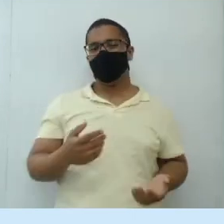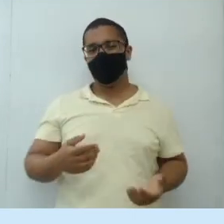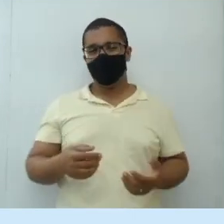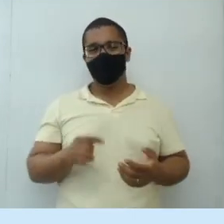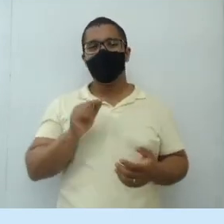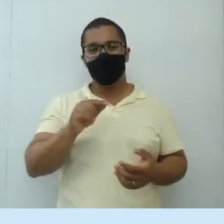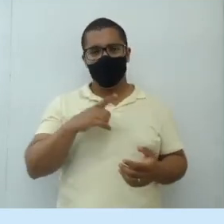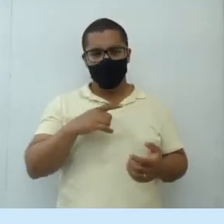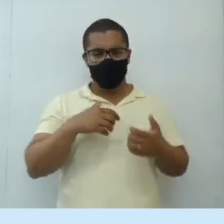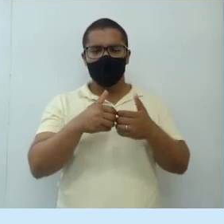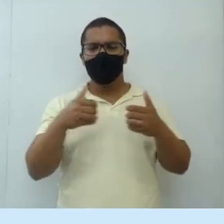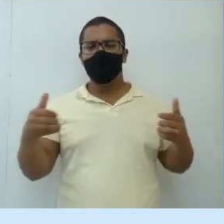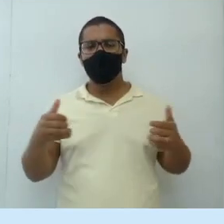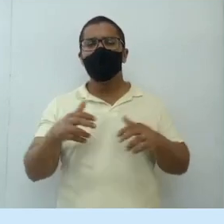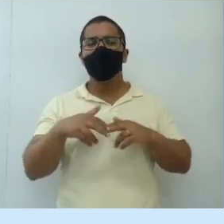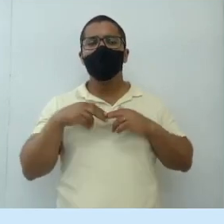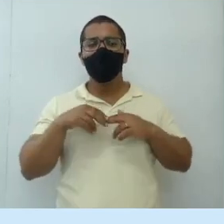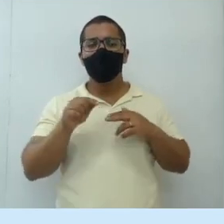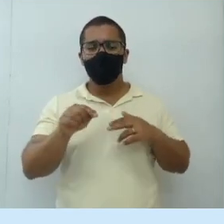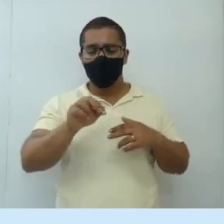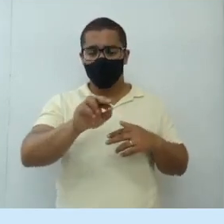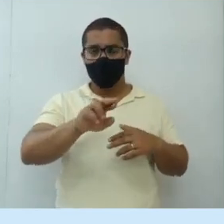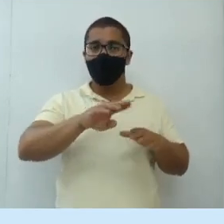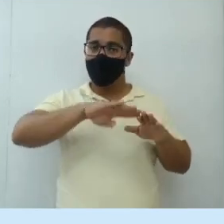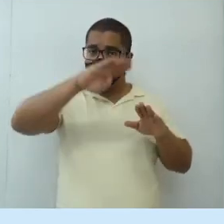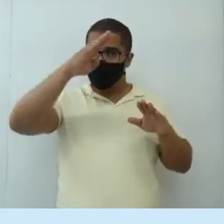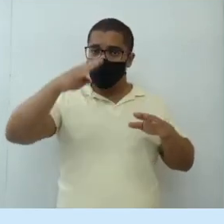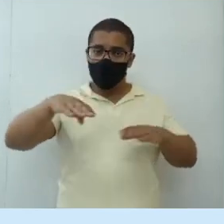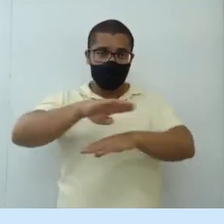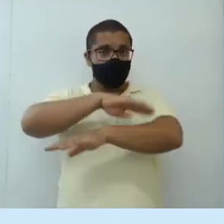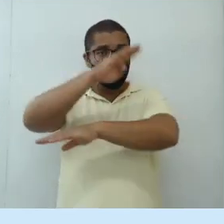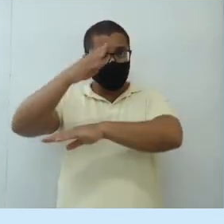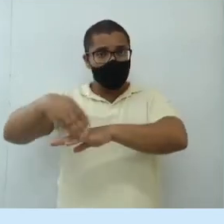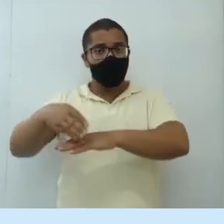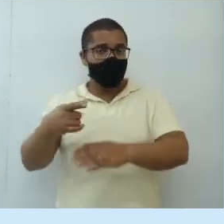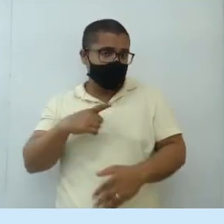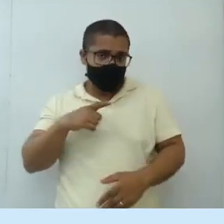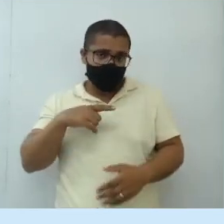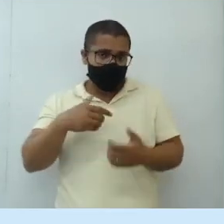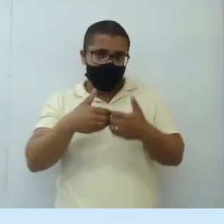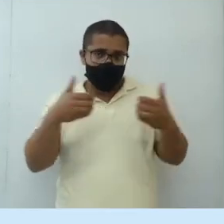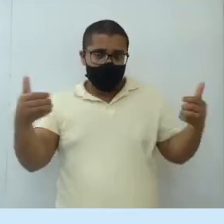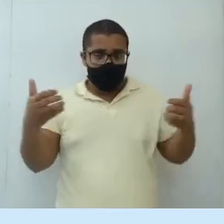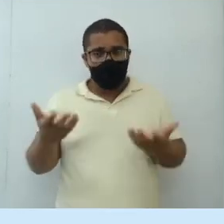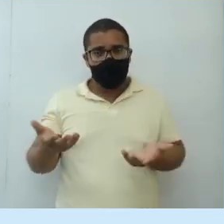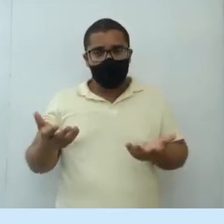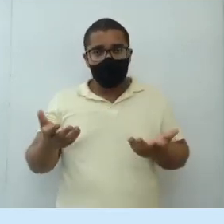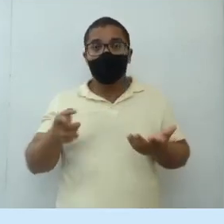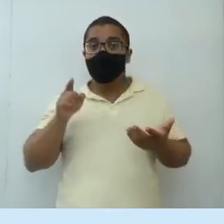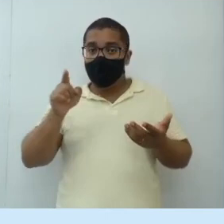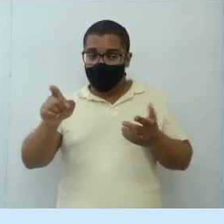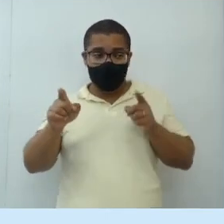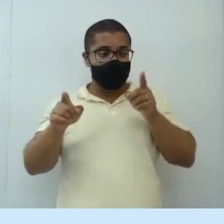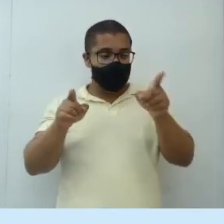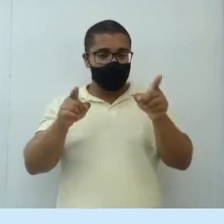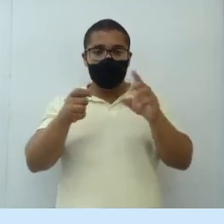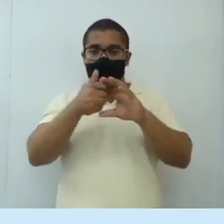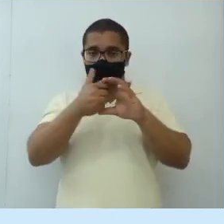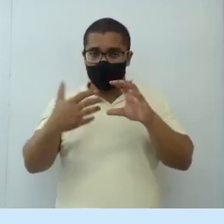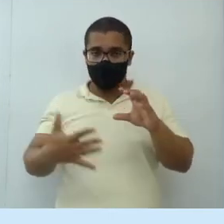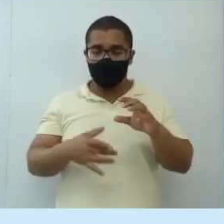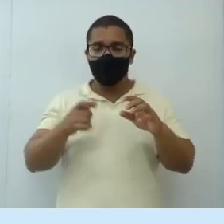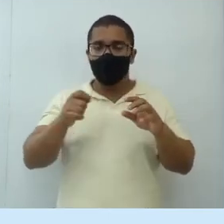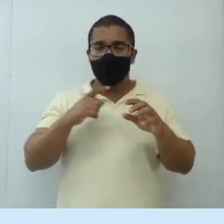bacias são separadas justamente tem um relevo Então são essas comissões que vão fazer com que as